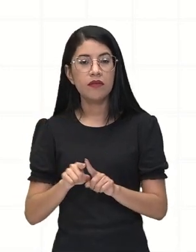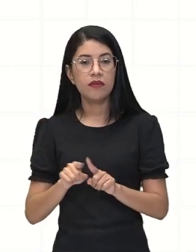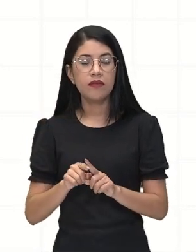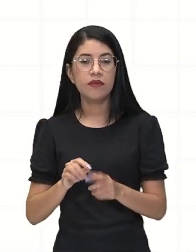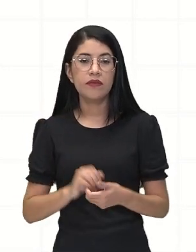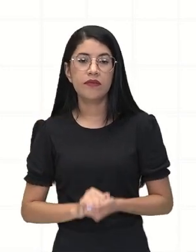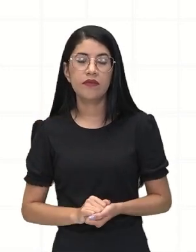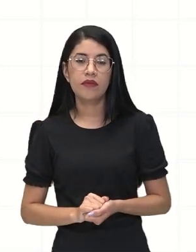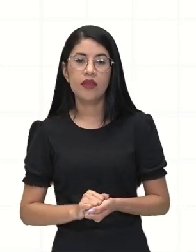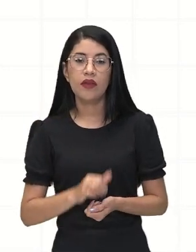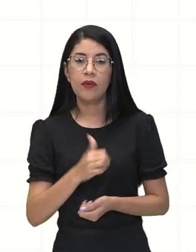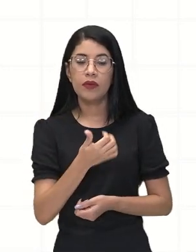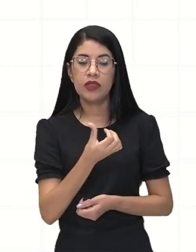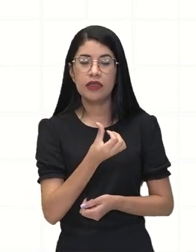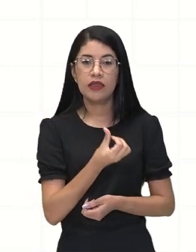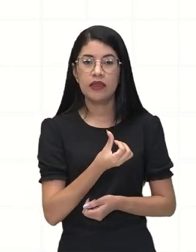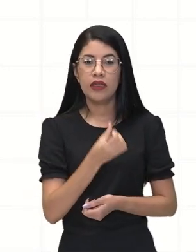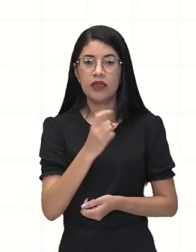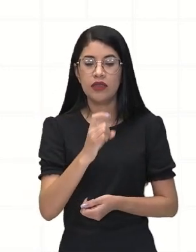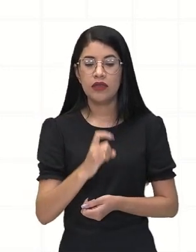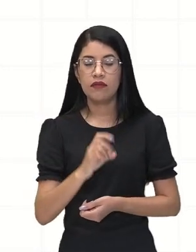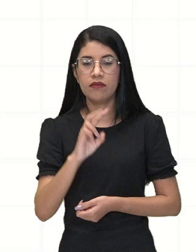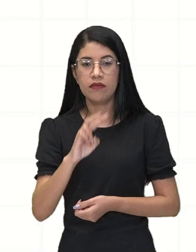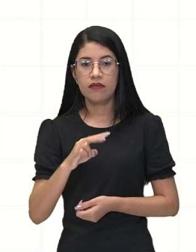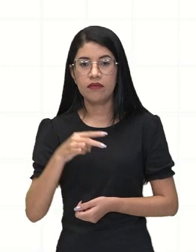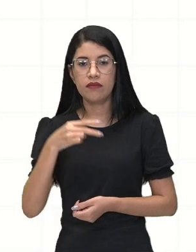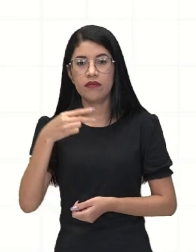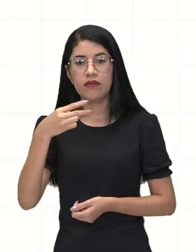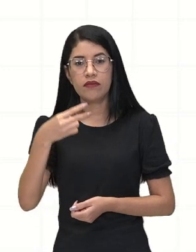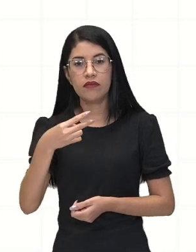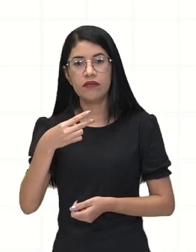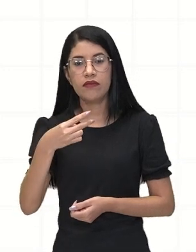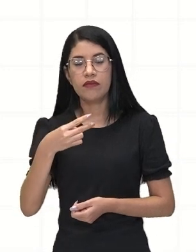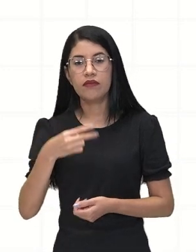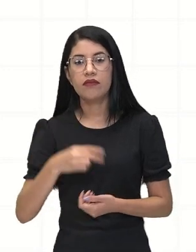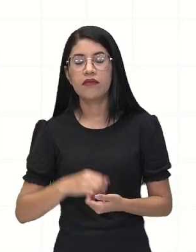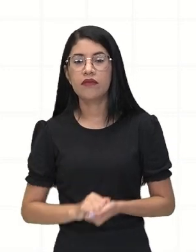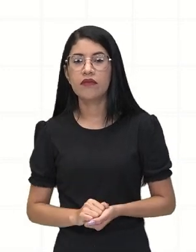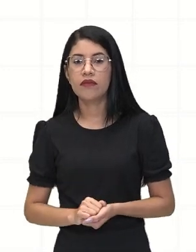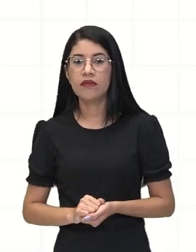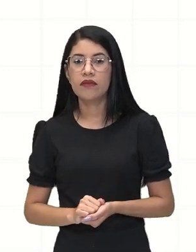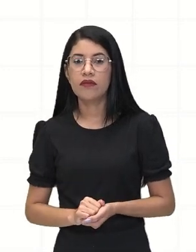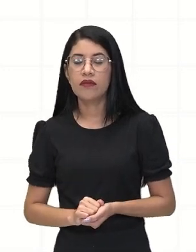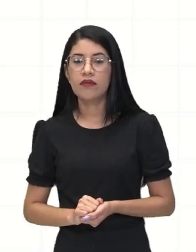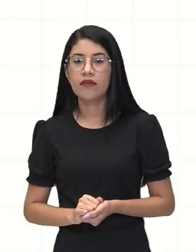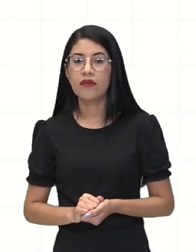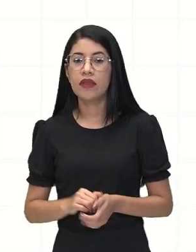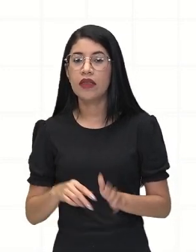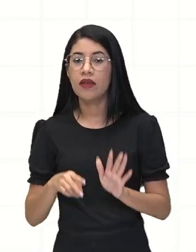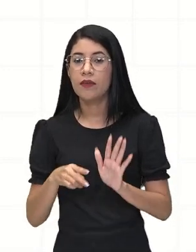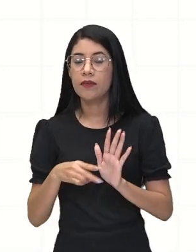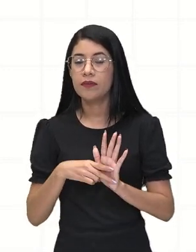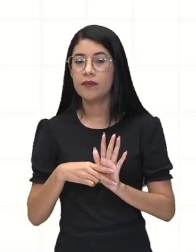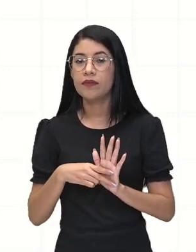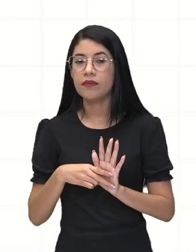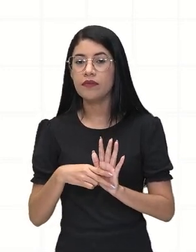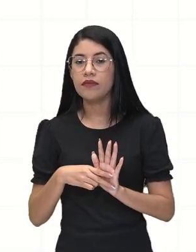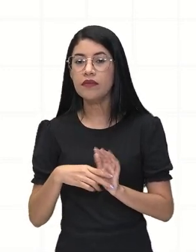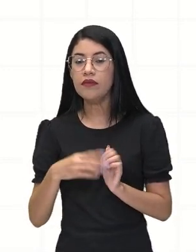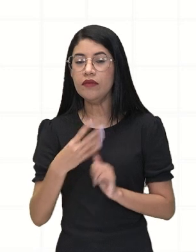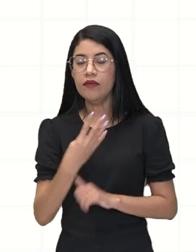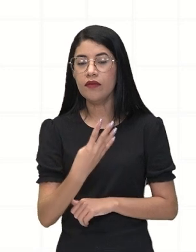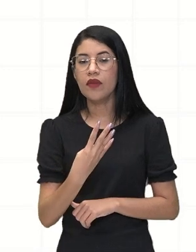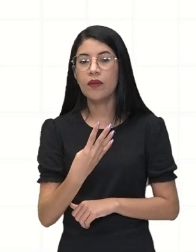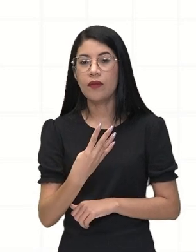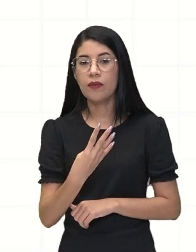ó, 16x ao quadrado, eu posso escrever como sendo 16 não é a mesma coisa que 4 ao